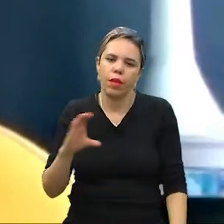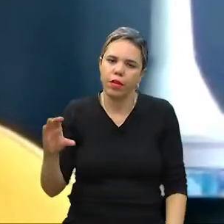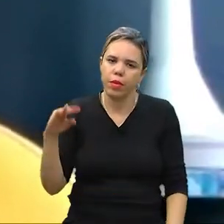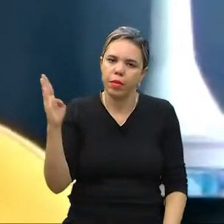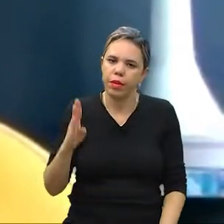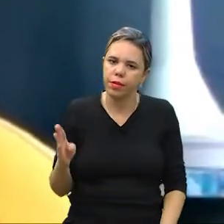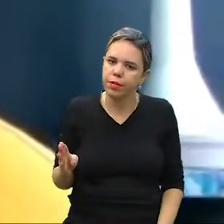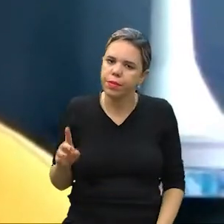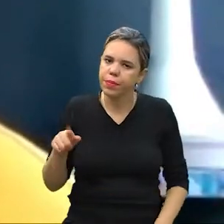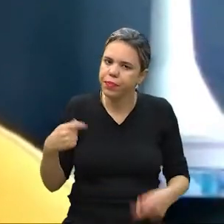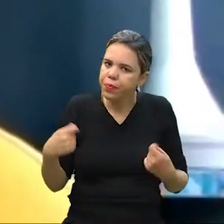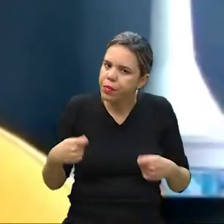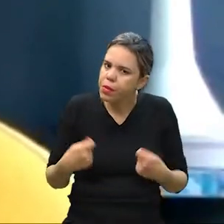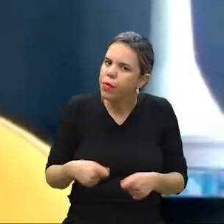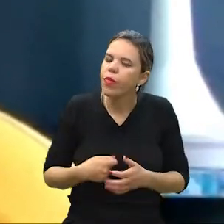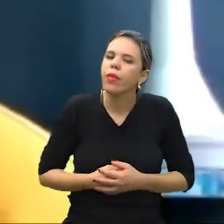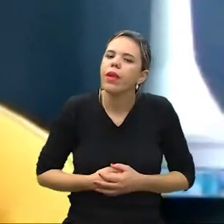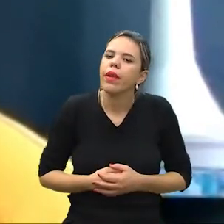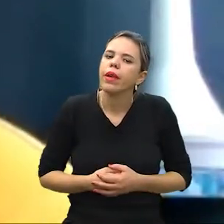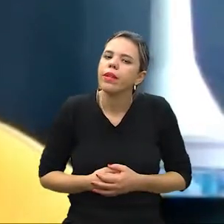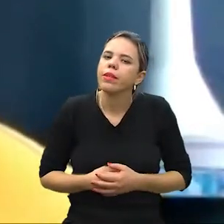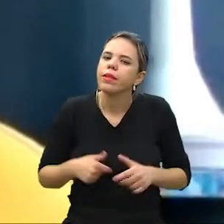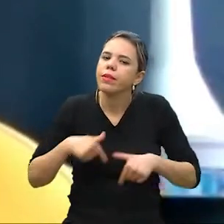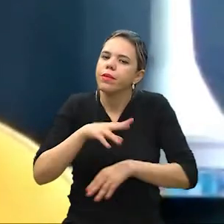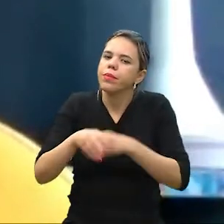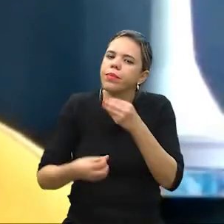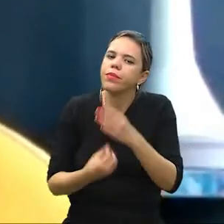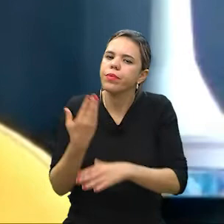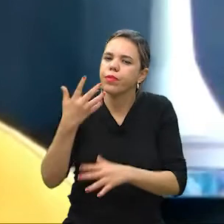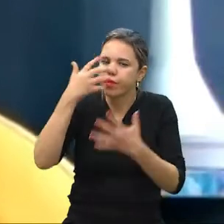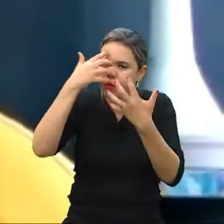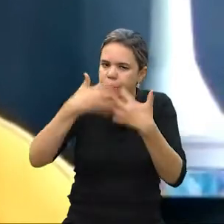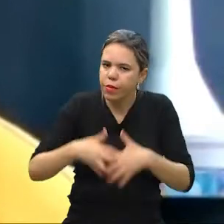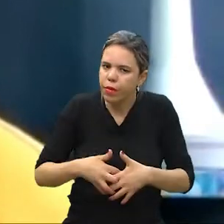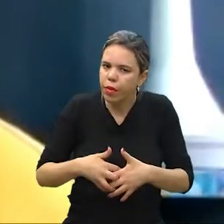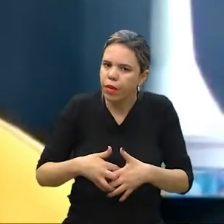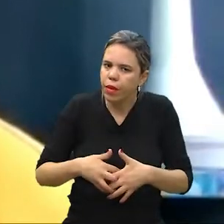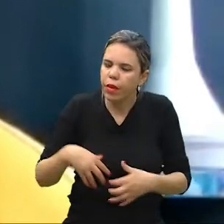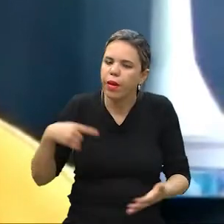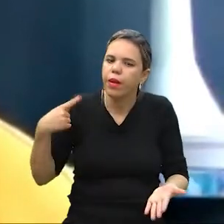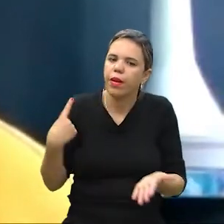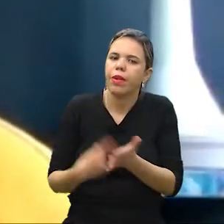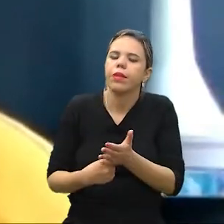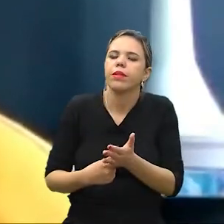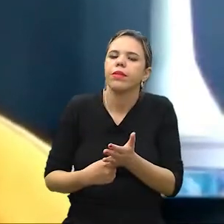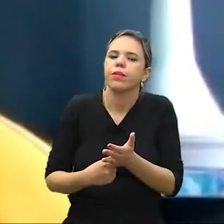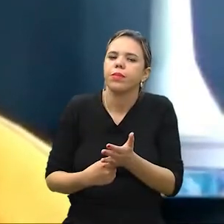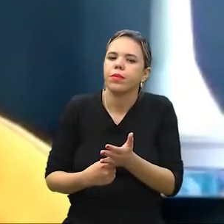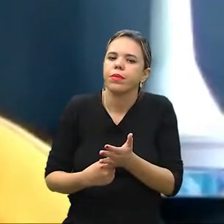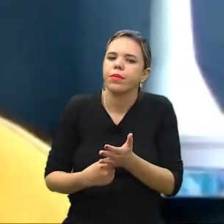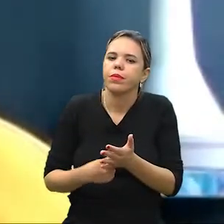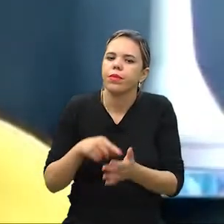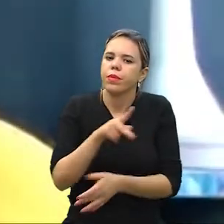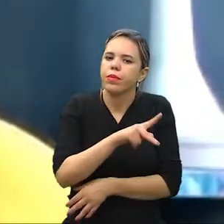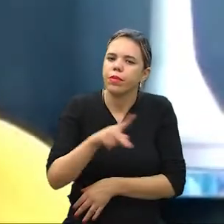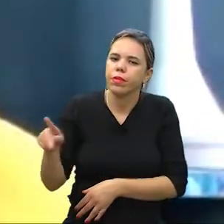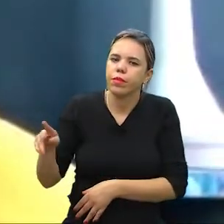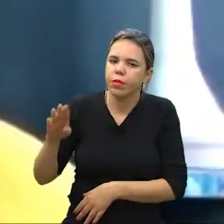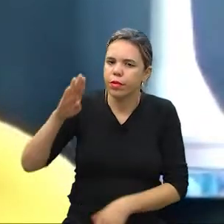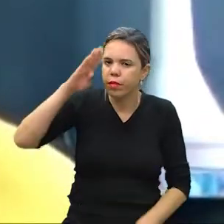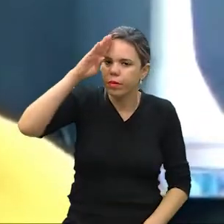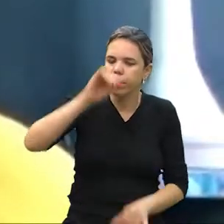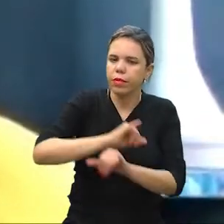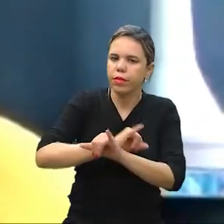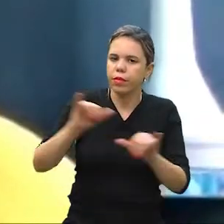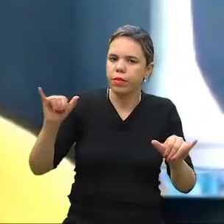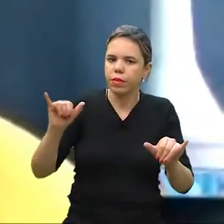NDC brasileira precisa ser atualizada para refletir esse compromisso verbal que o presidente Jair Bolsonaro